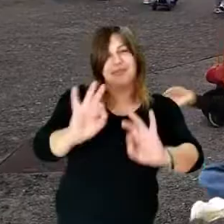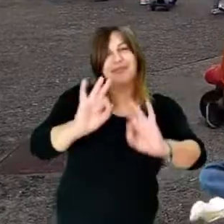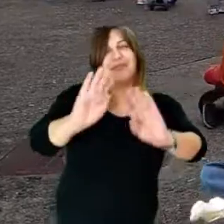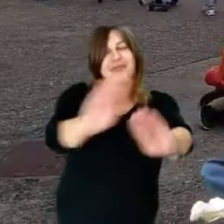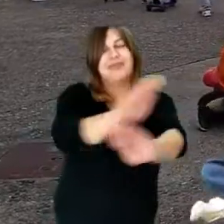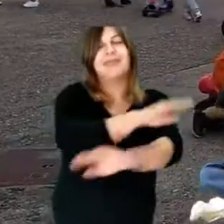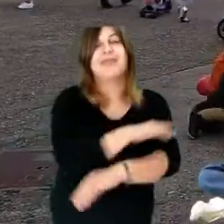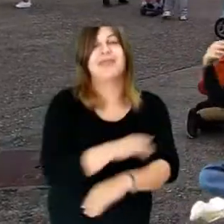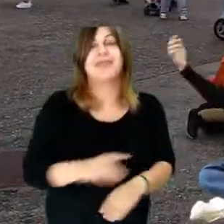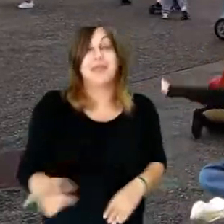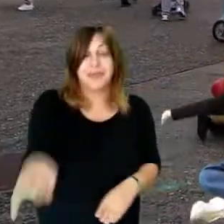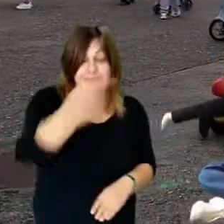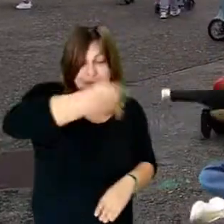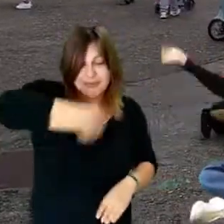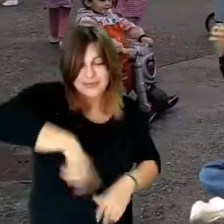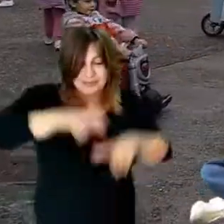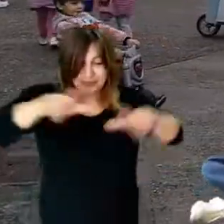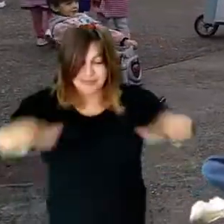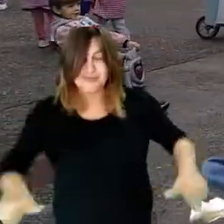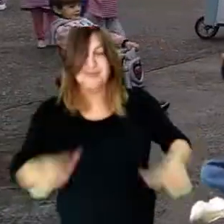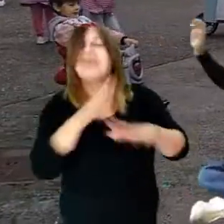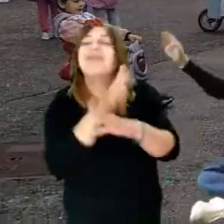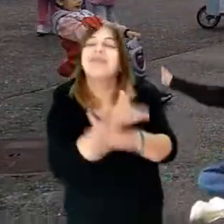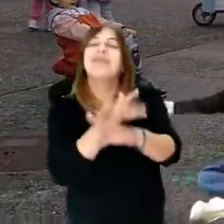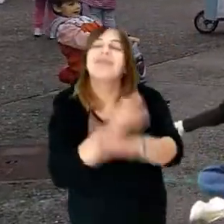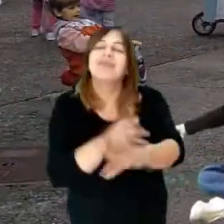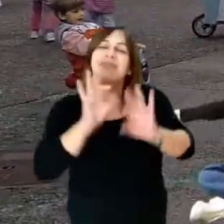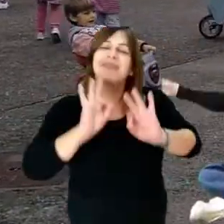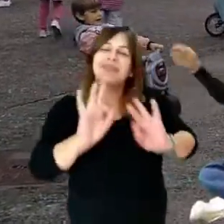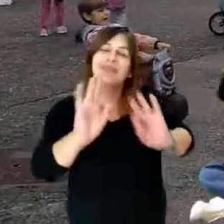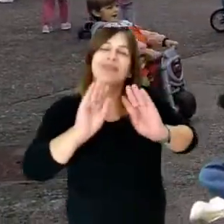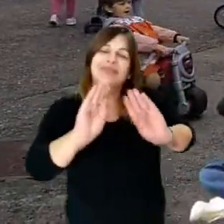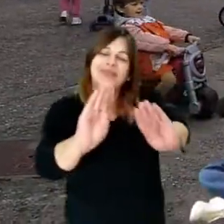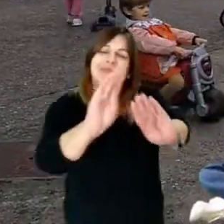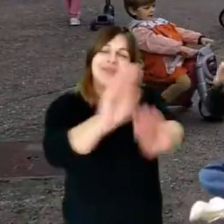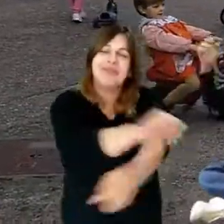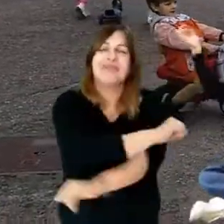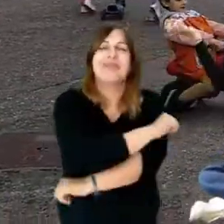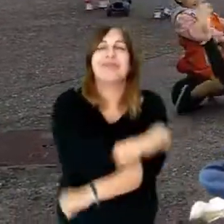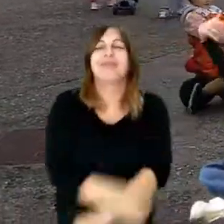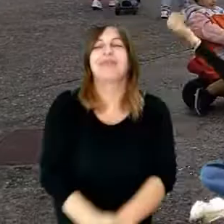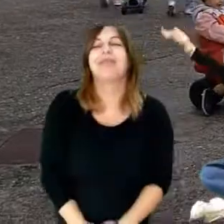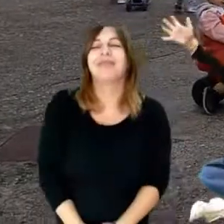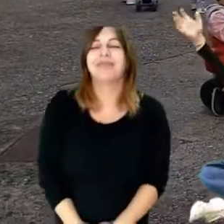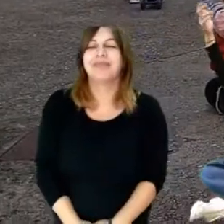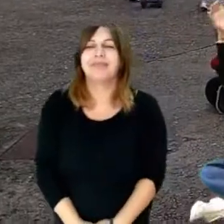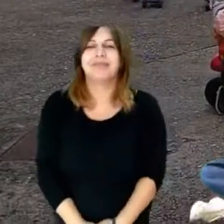patio en particular. O noso patio en particular.